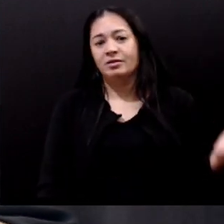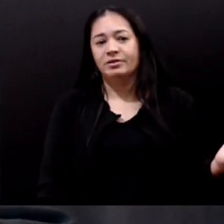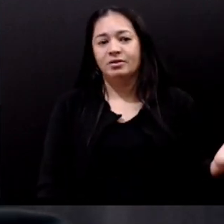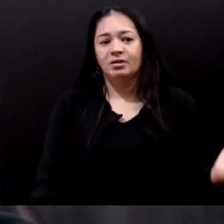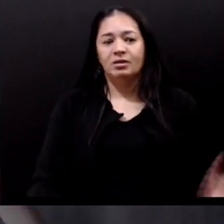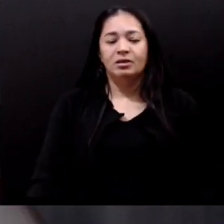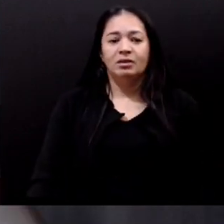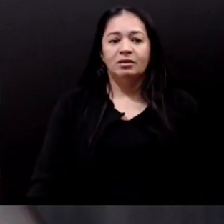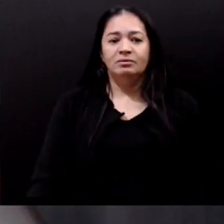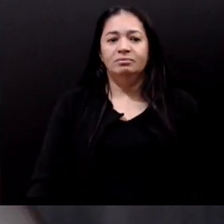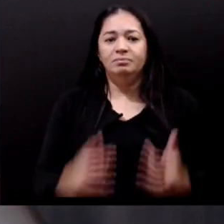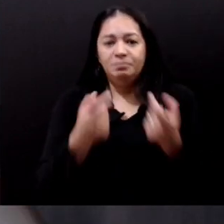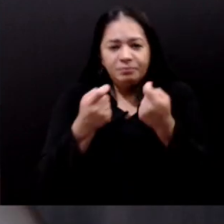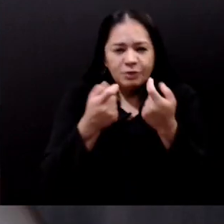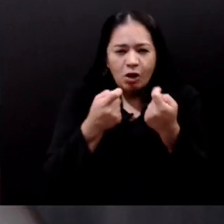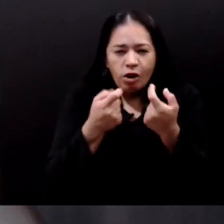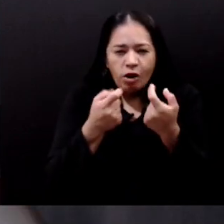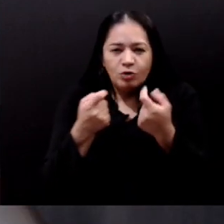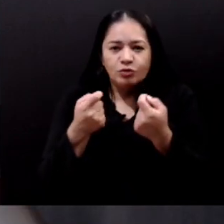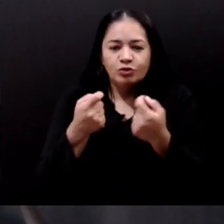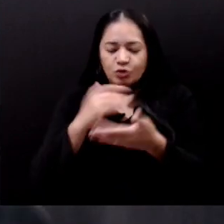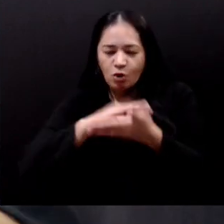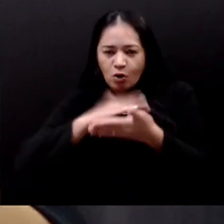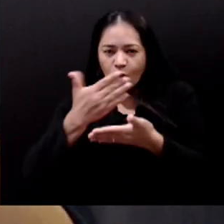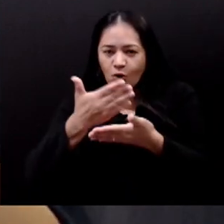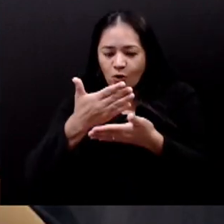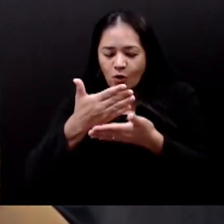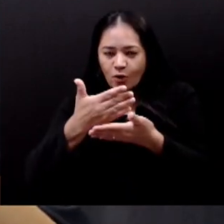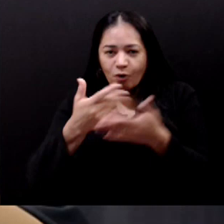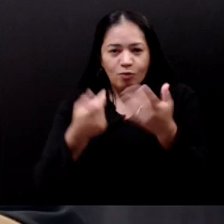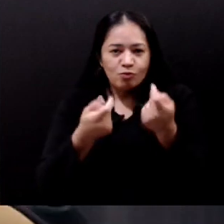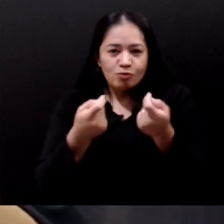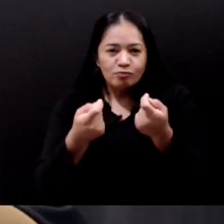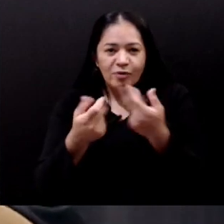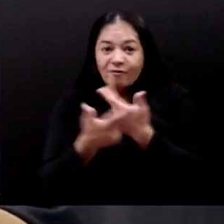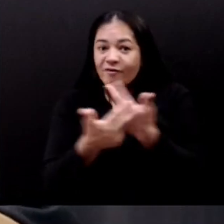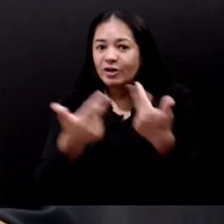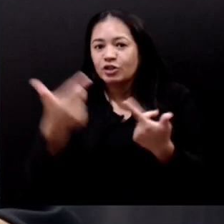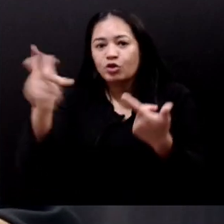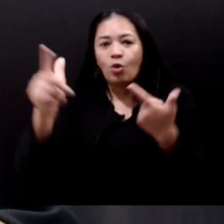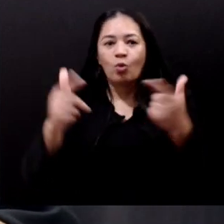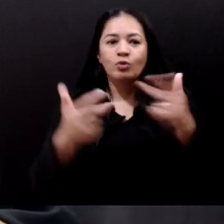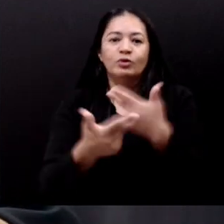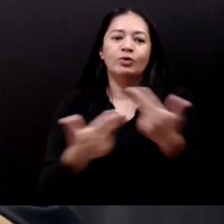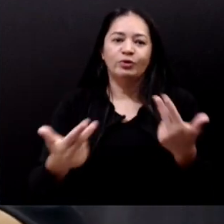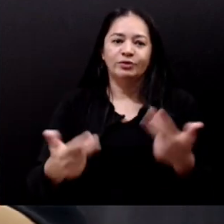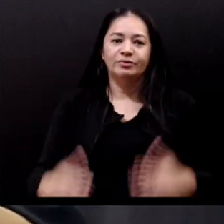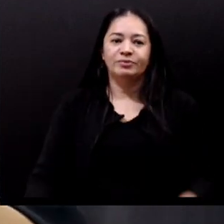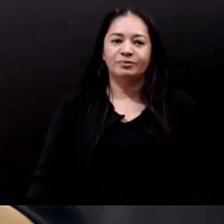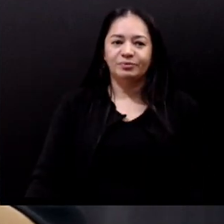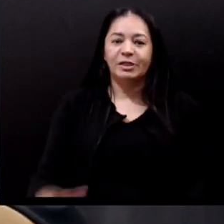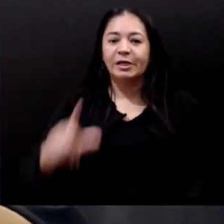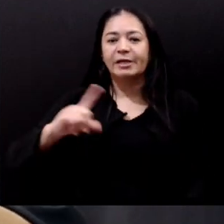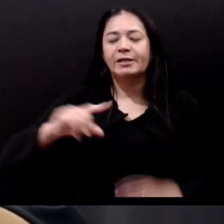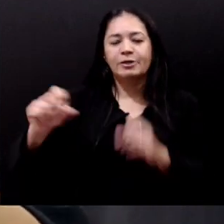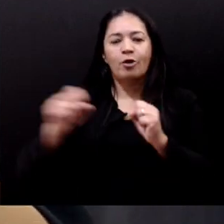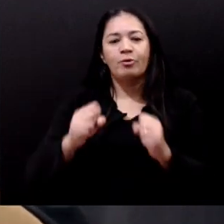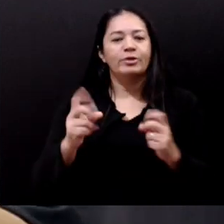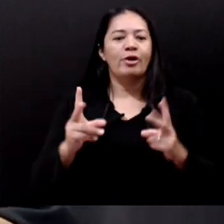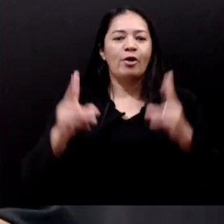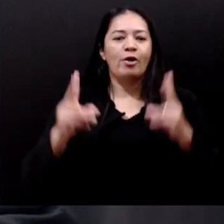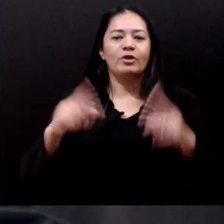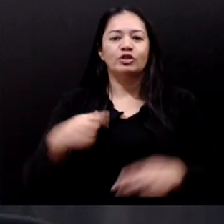jogo, né, assim como, enfim, diversas outras coisas que têm esse potencial de nos deixar atrelado àquilo